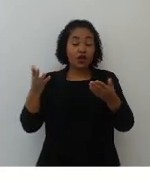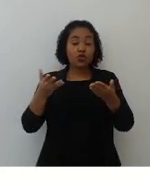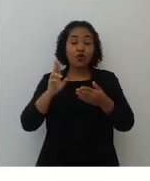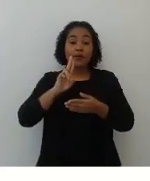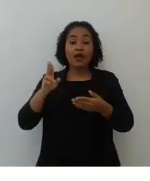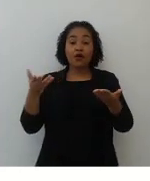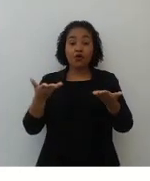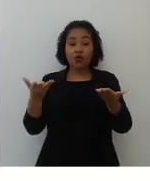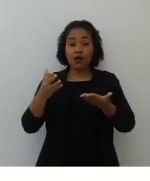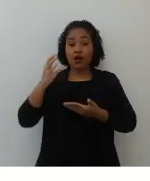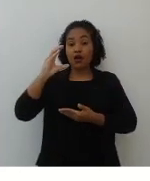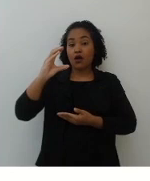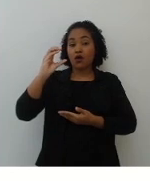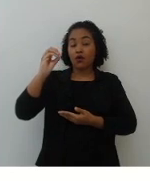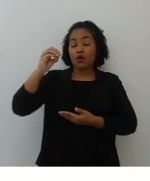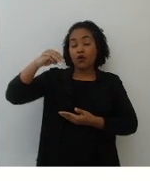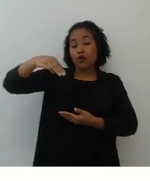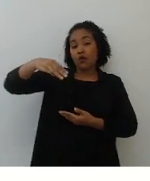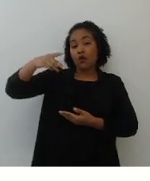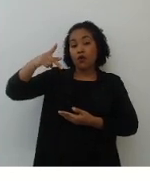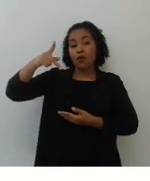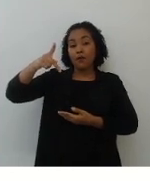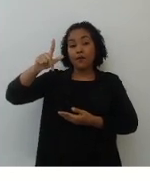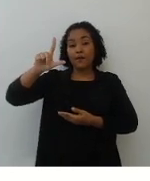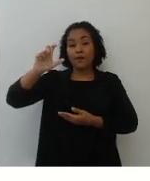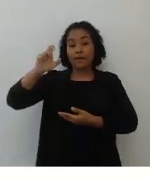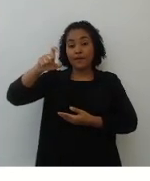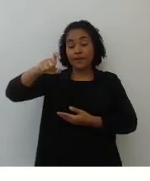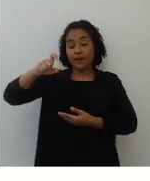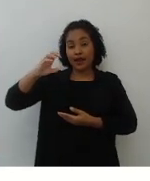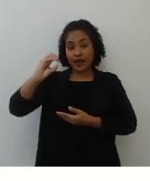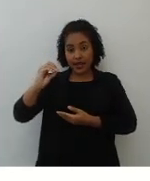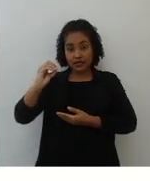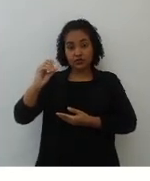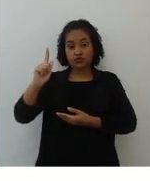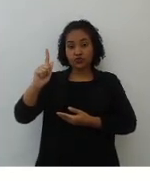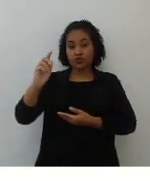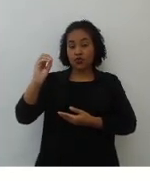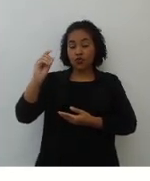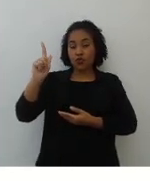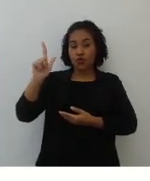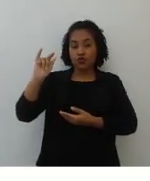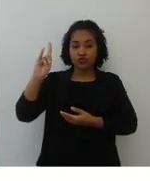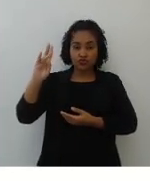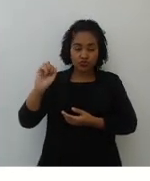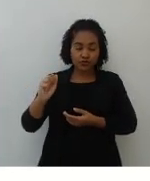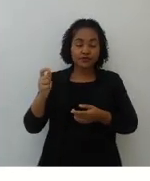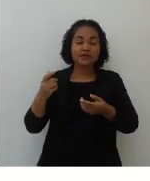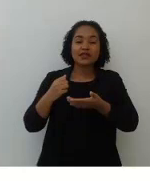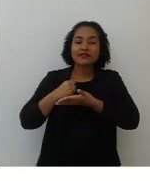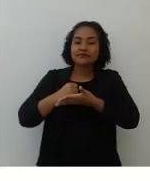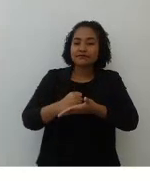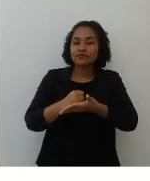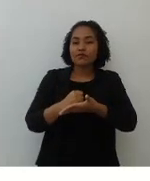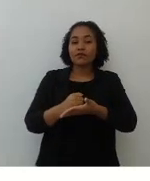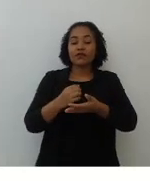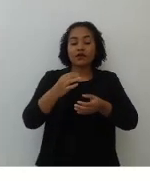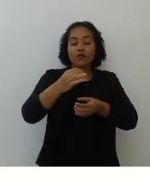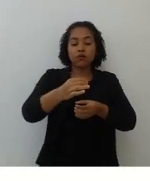na figura, ele é o quê? É um sistema de membranas lisas que formam vesículas e sacos